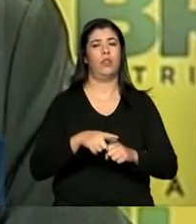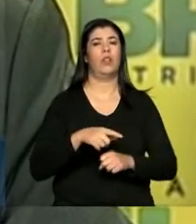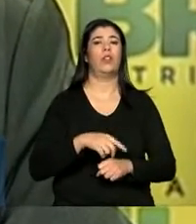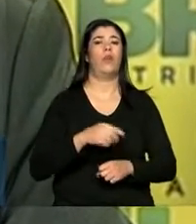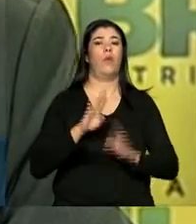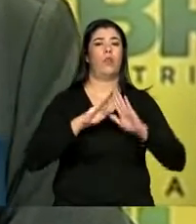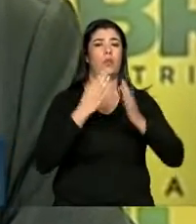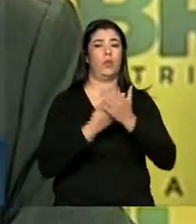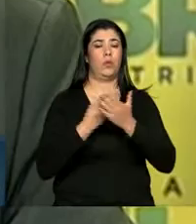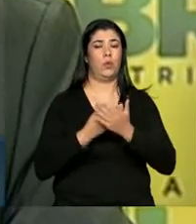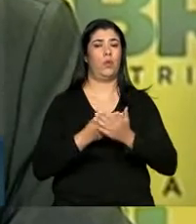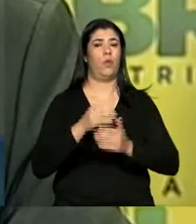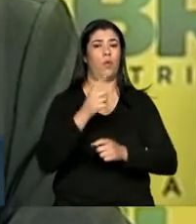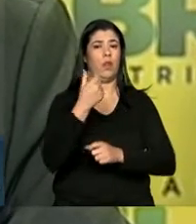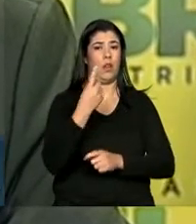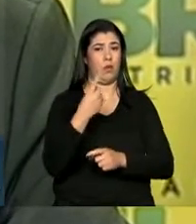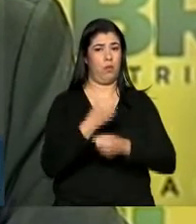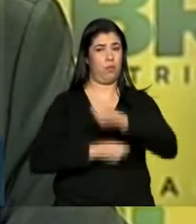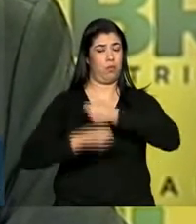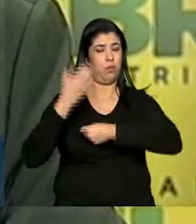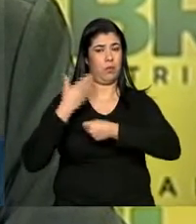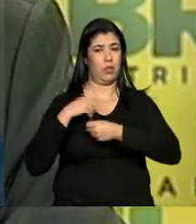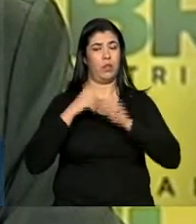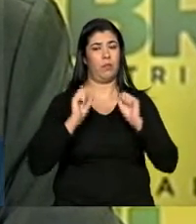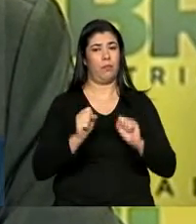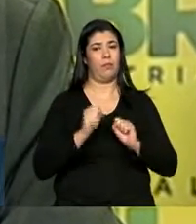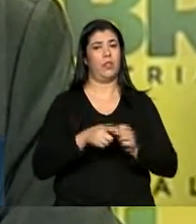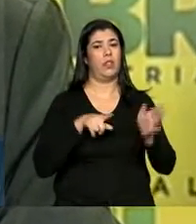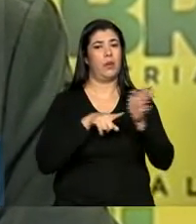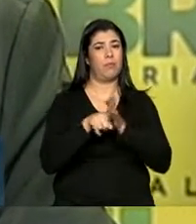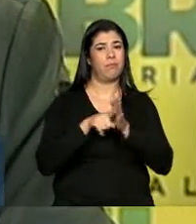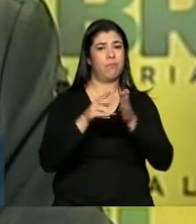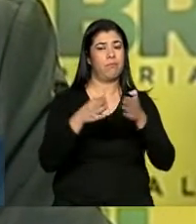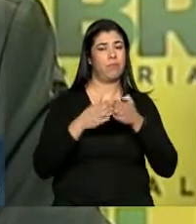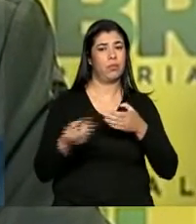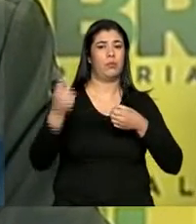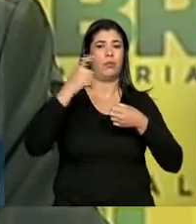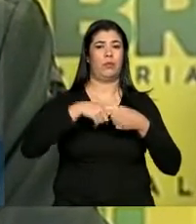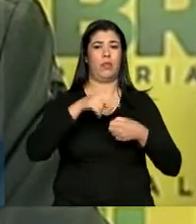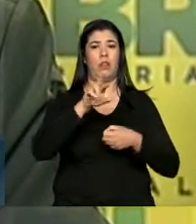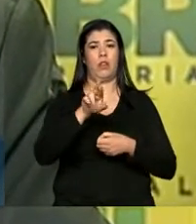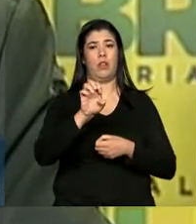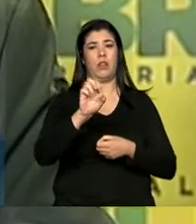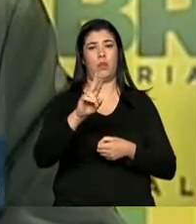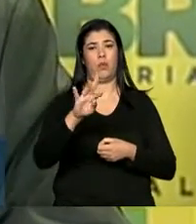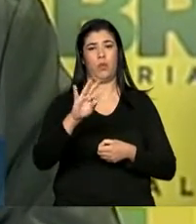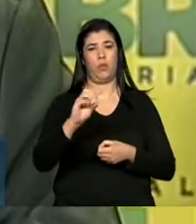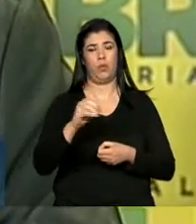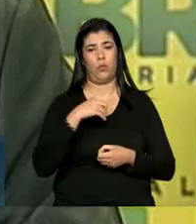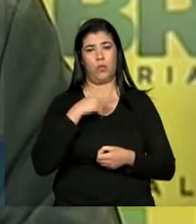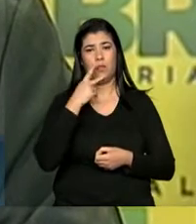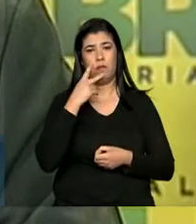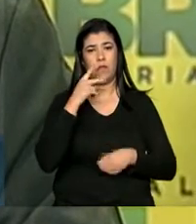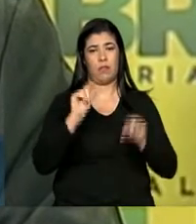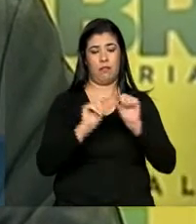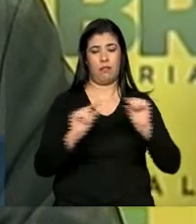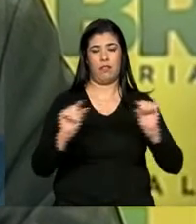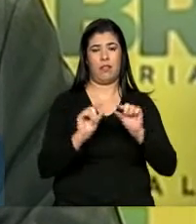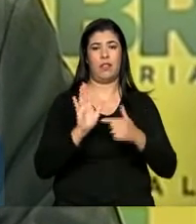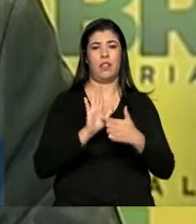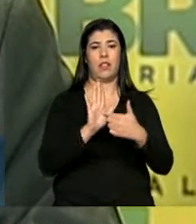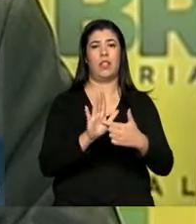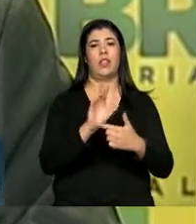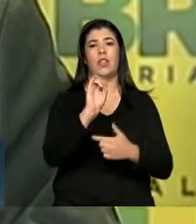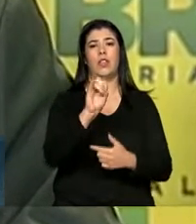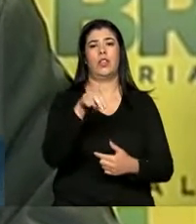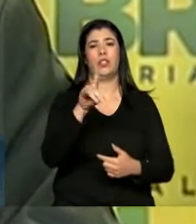as escolas, e elas puderam entrar com recurso. Ah, eu pediria, na terceira linha, indicador de formação docente é uma